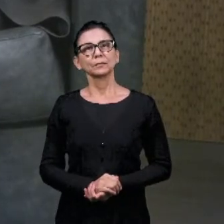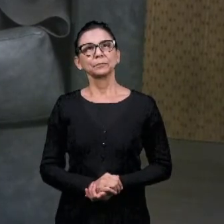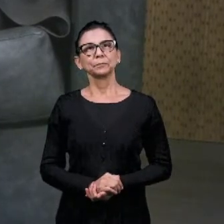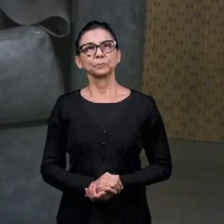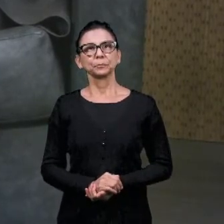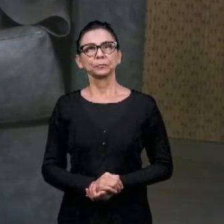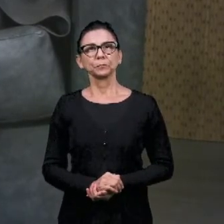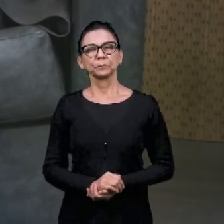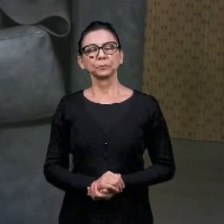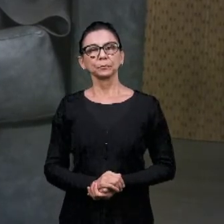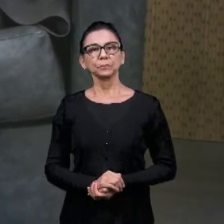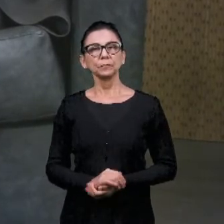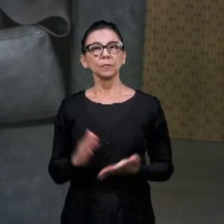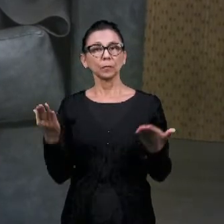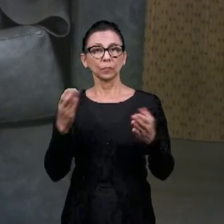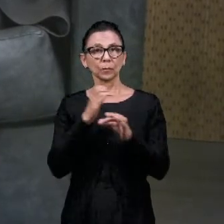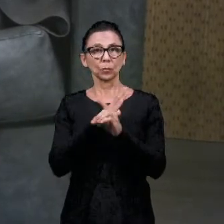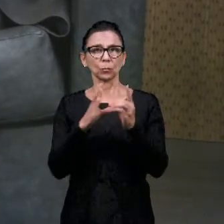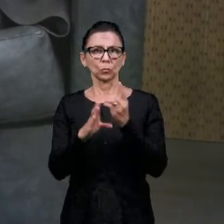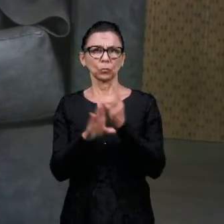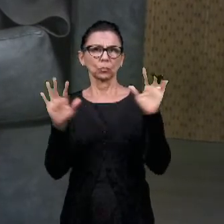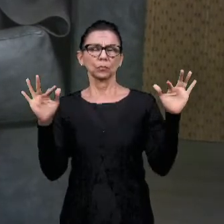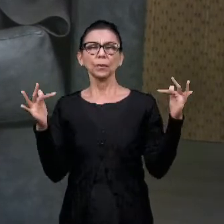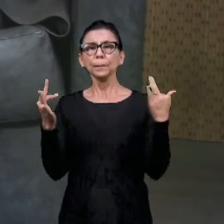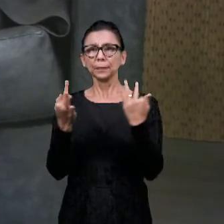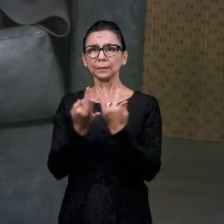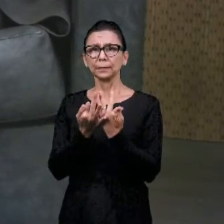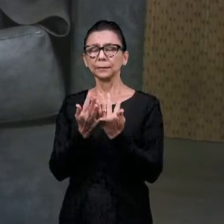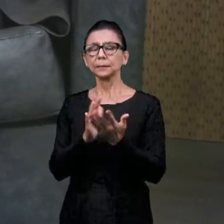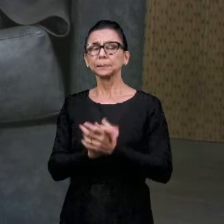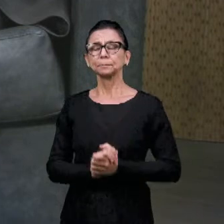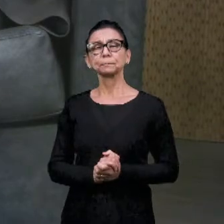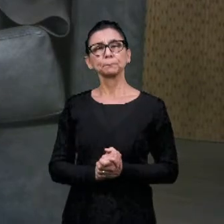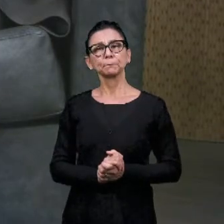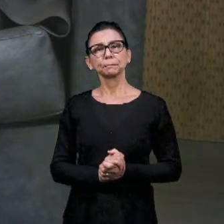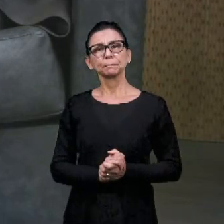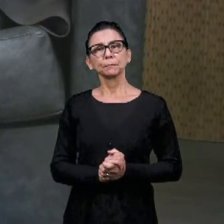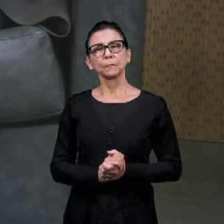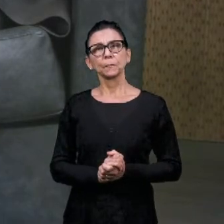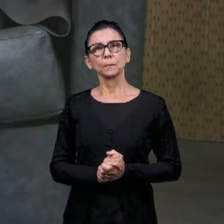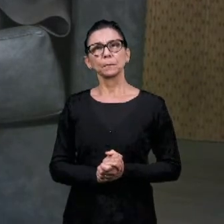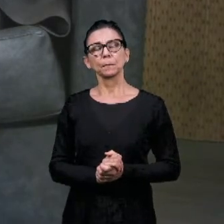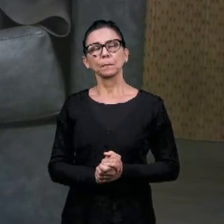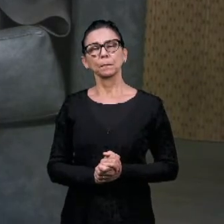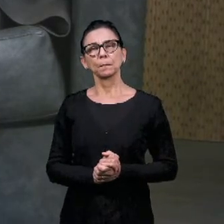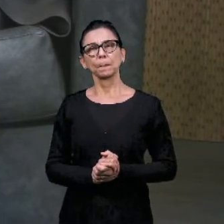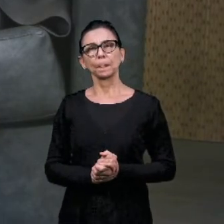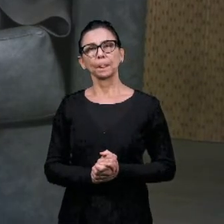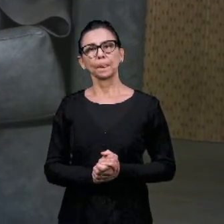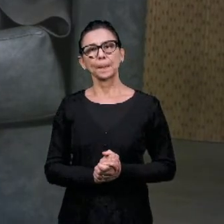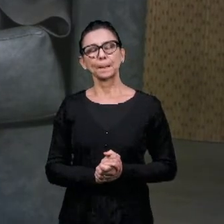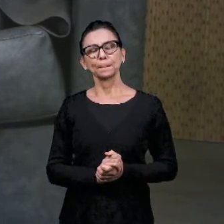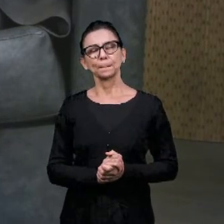preparando para o culto da família. O pastor Antônio Carlos está aqui, e como nós fizemos